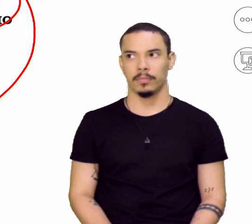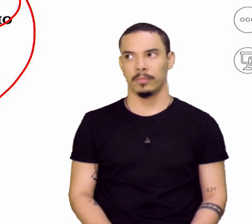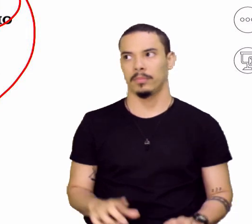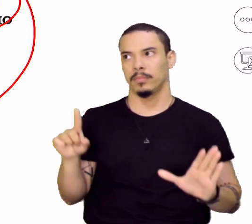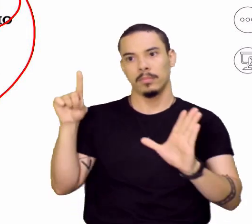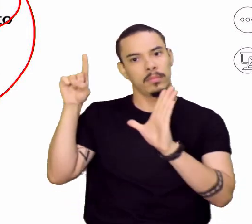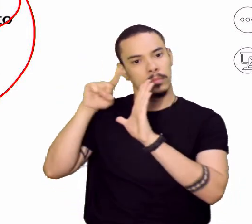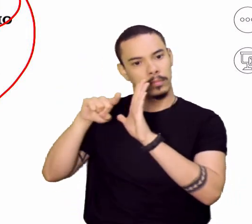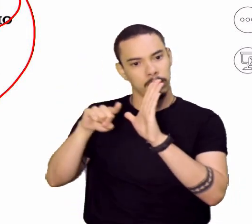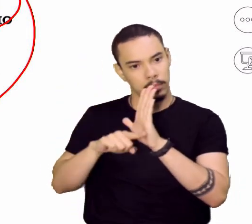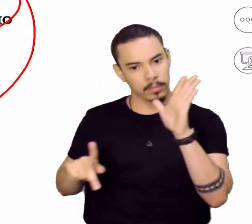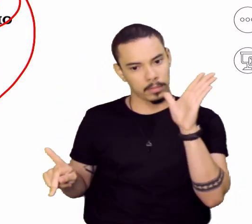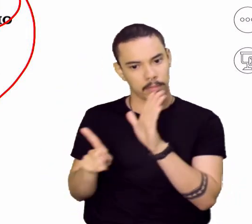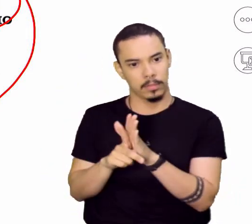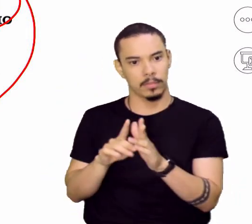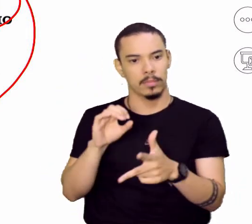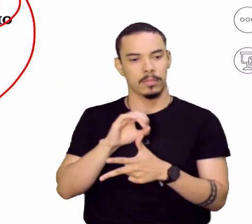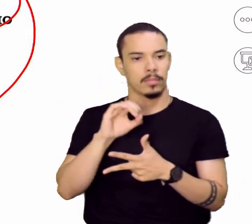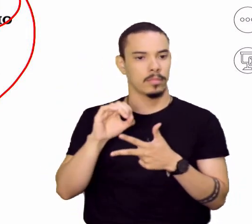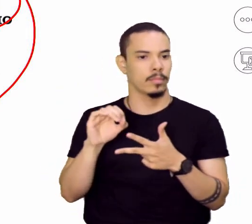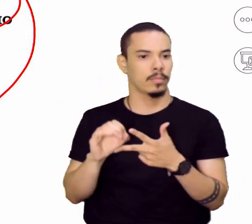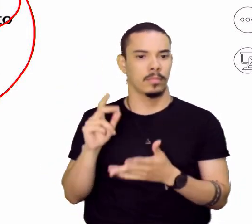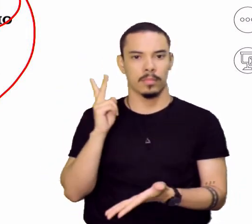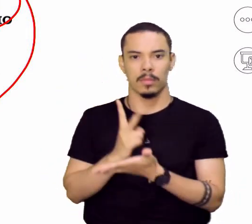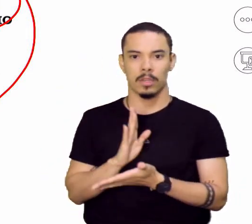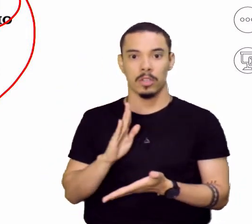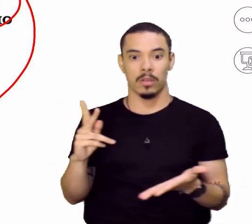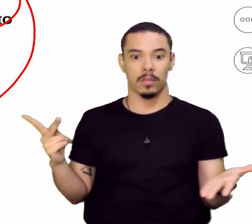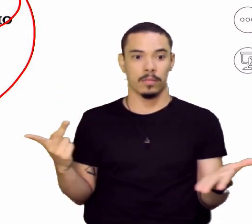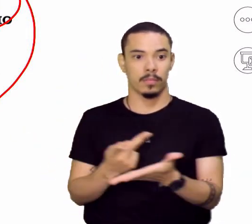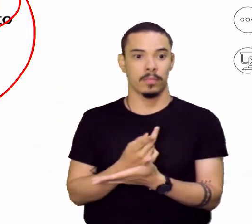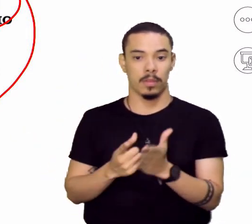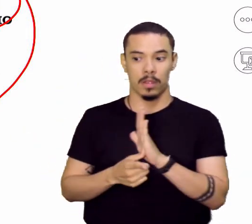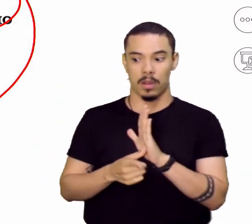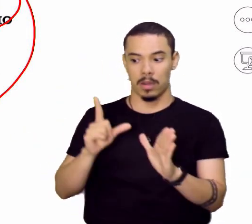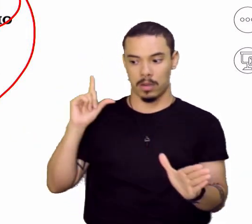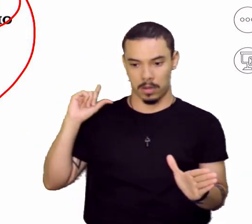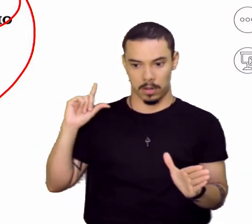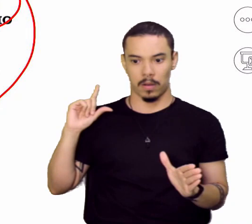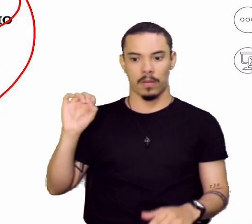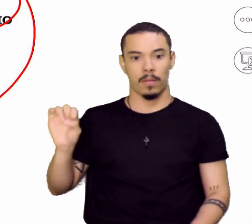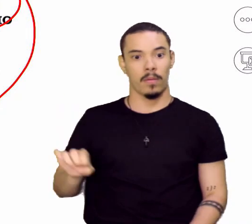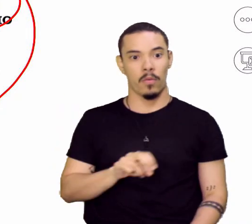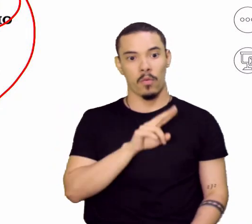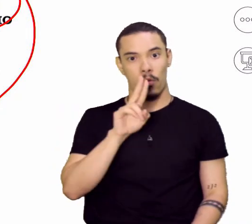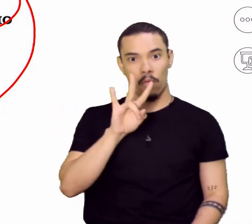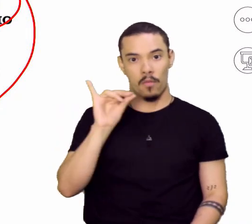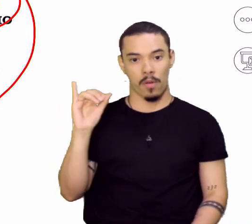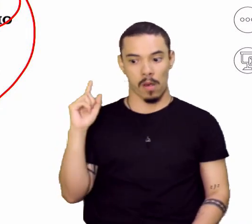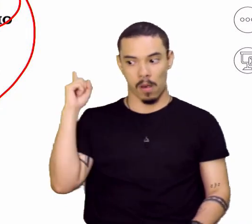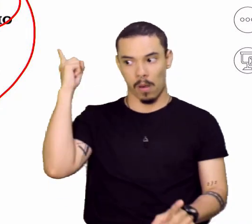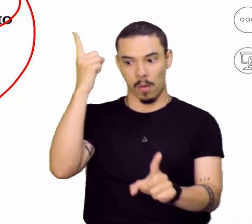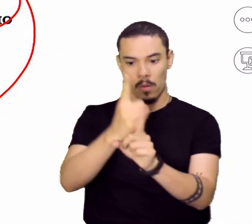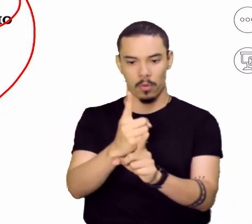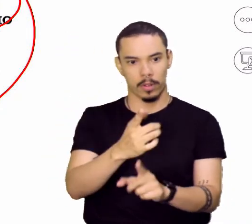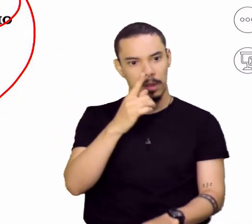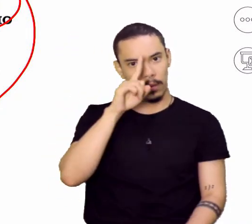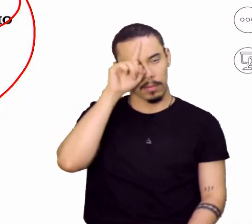que trazemos sobre o Enem, que caíram em versões anteriores, ou questões que vai ao encontro da